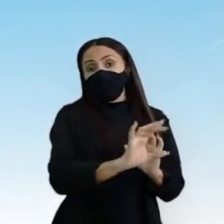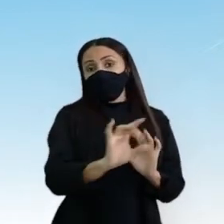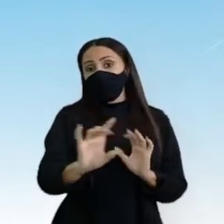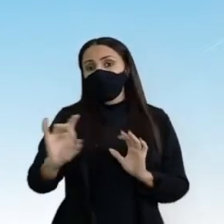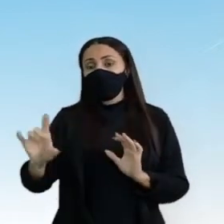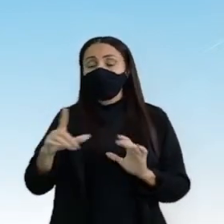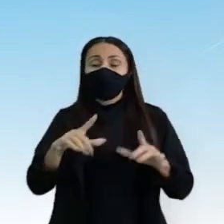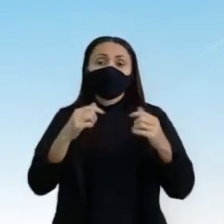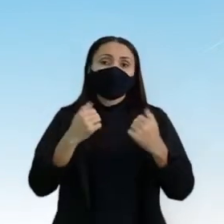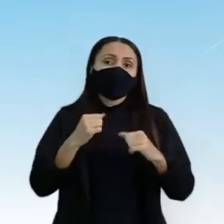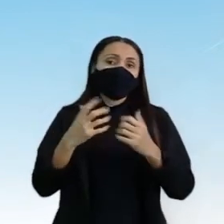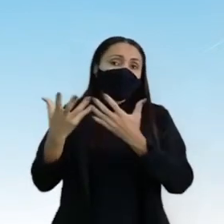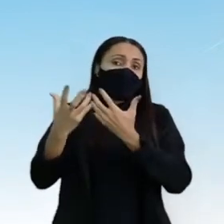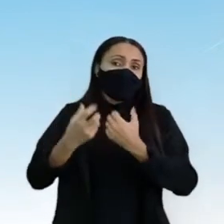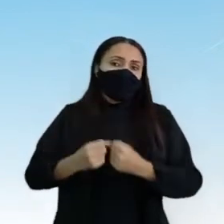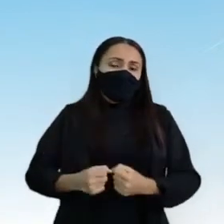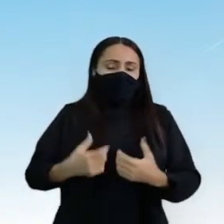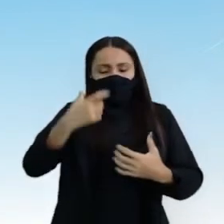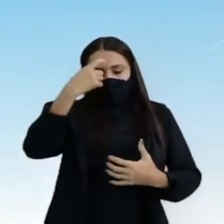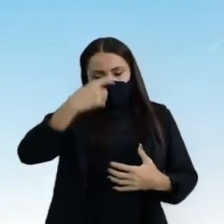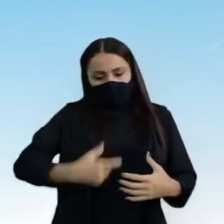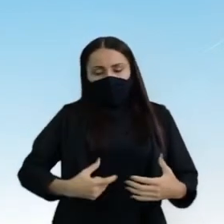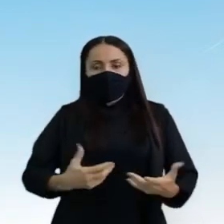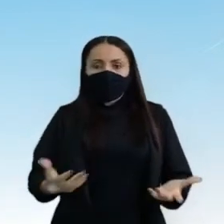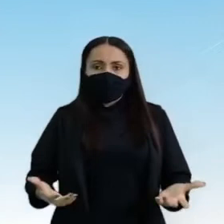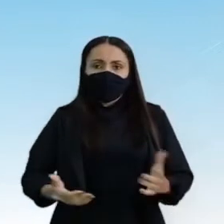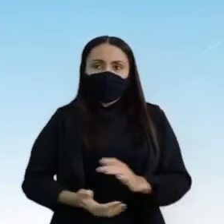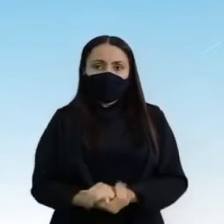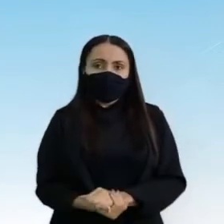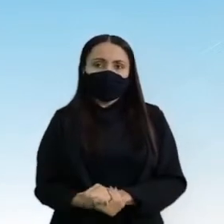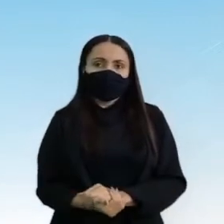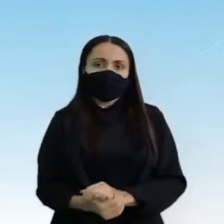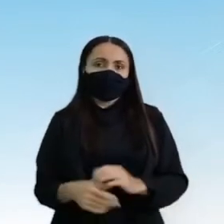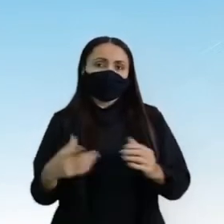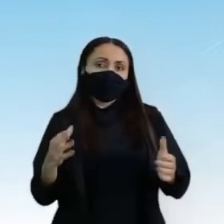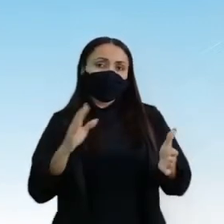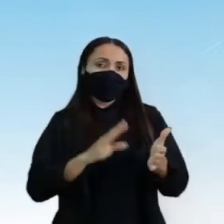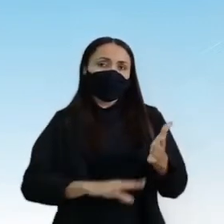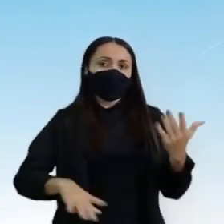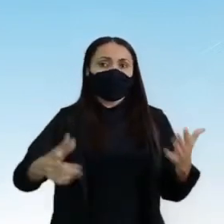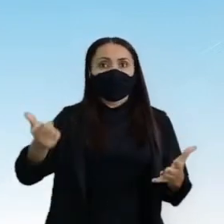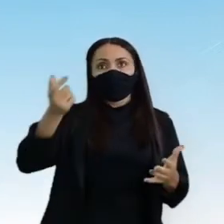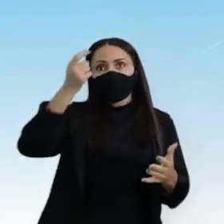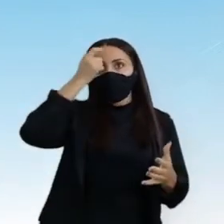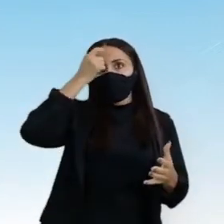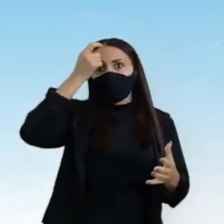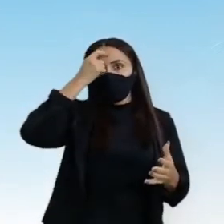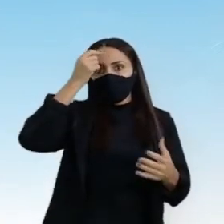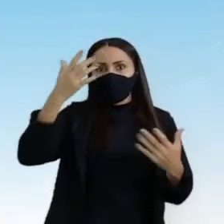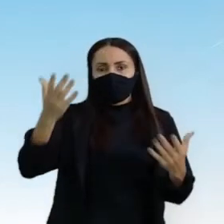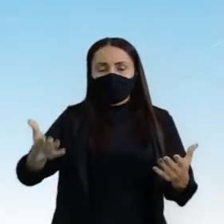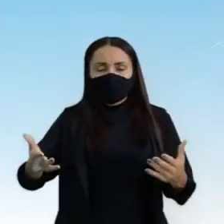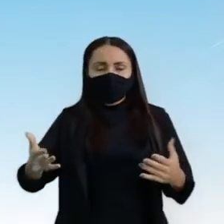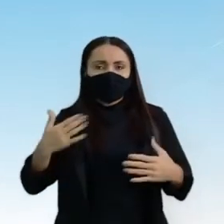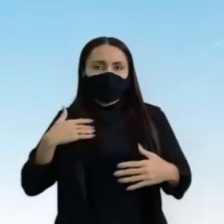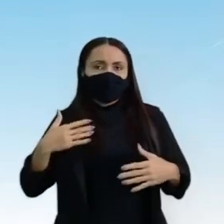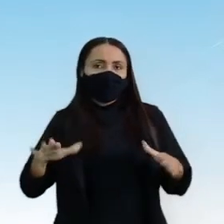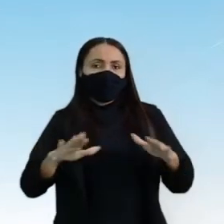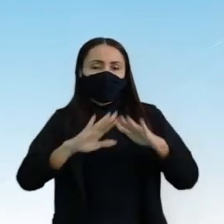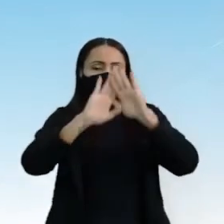gente precisa aceitar primeiro a gente como a gente é. Então, tirar essa neura da mente de corpo perfeito,